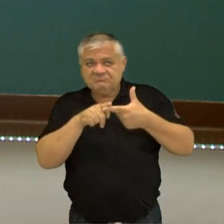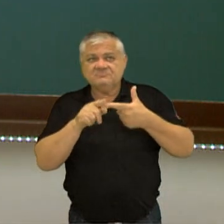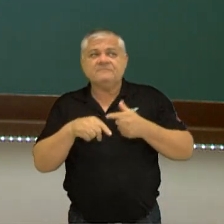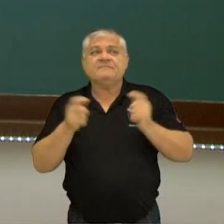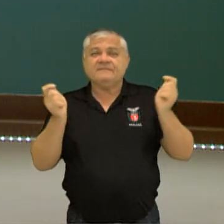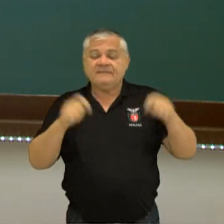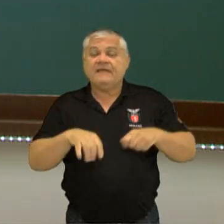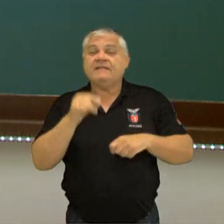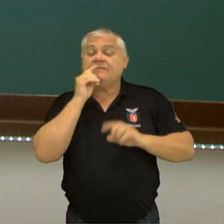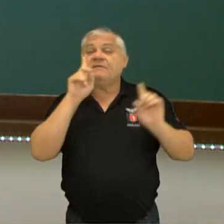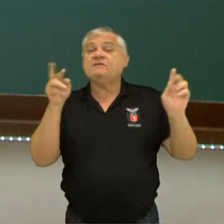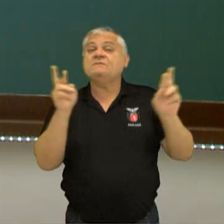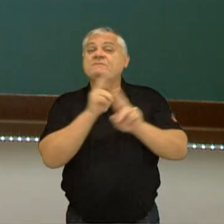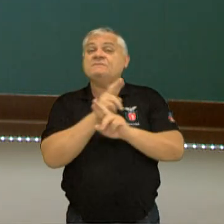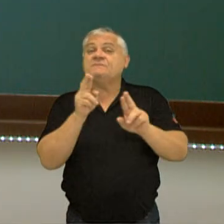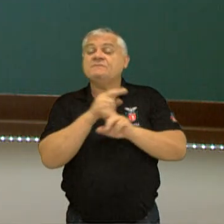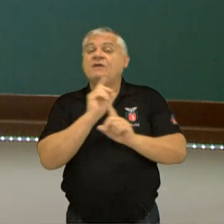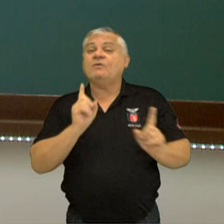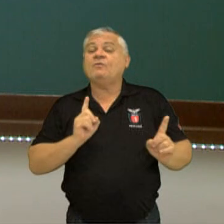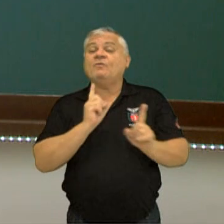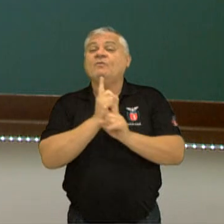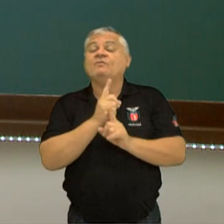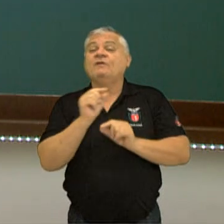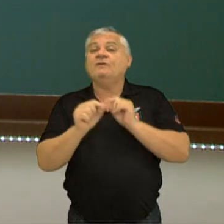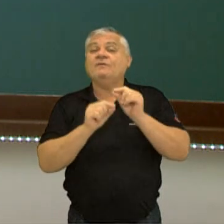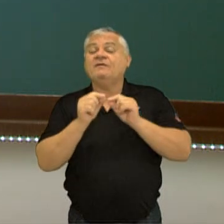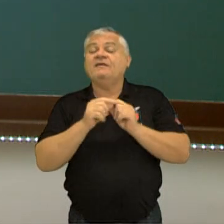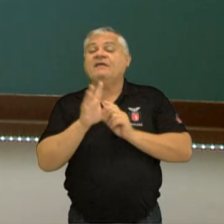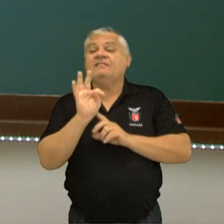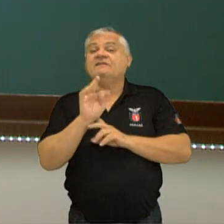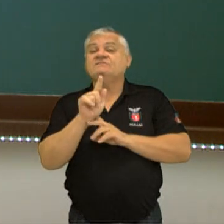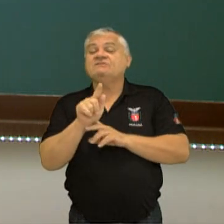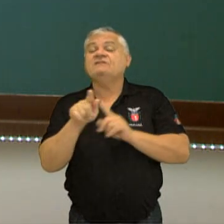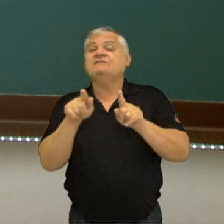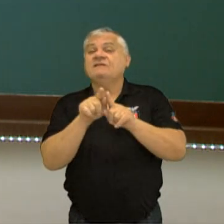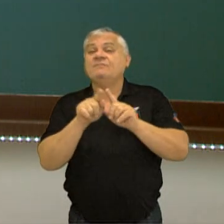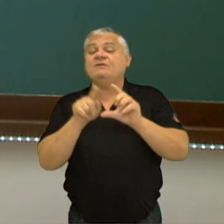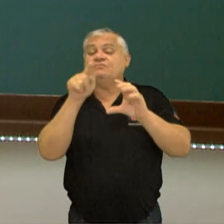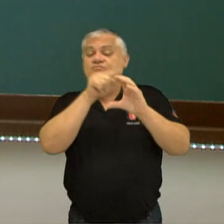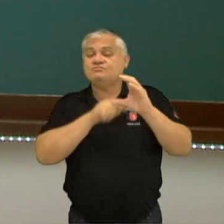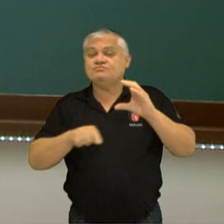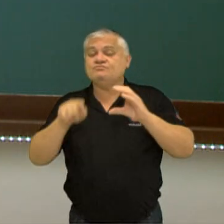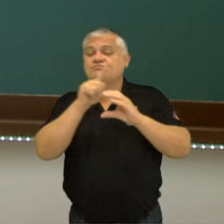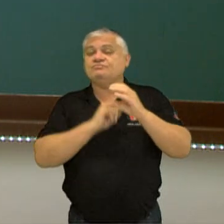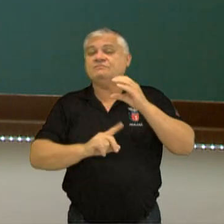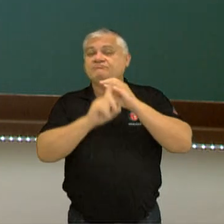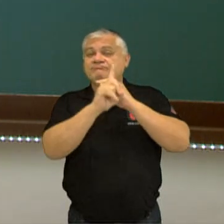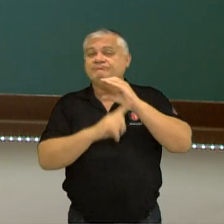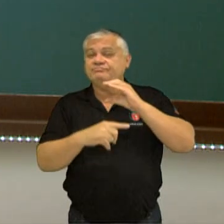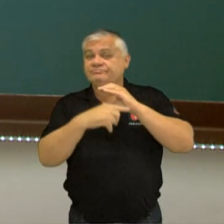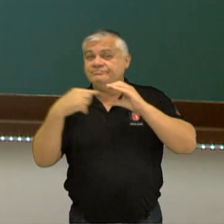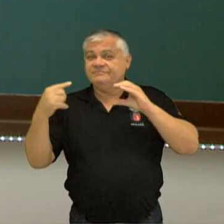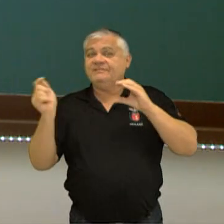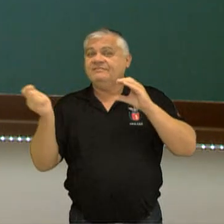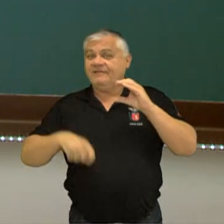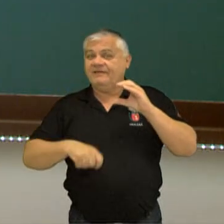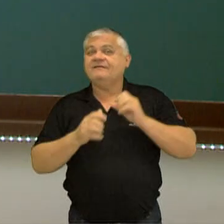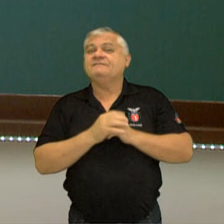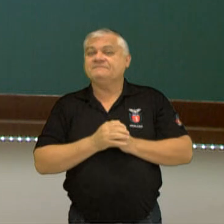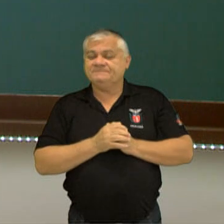Nós podemos achar essa relação de tangente na circunferência trigonométrica. Aqui eu trouxe para